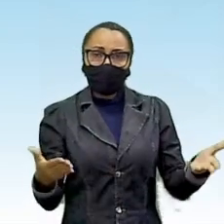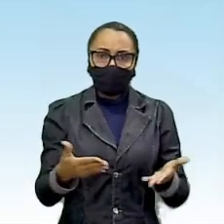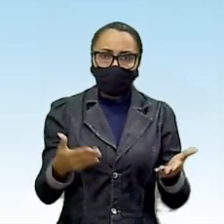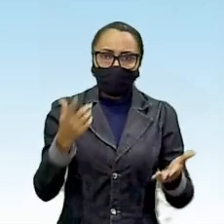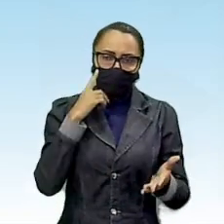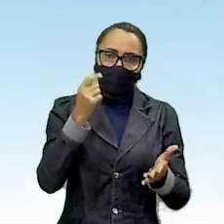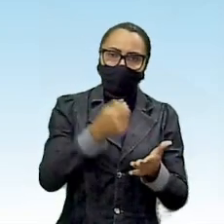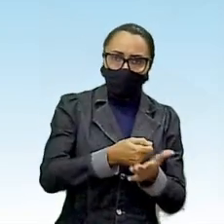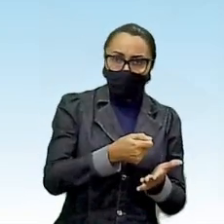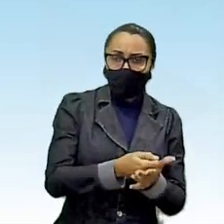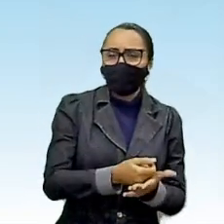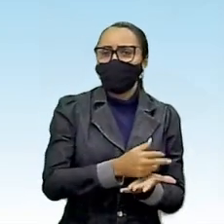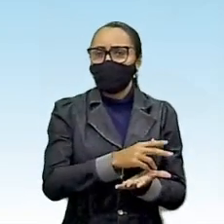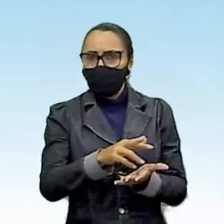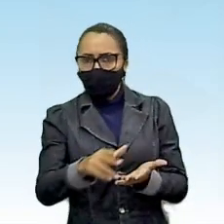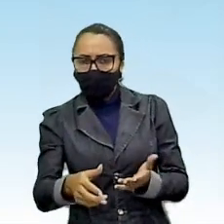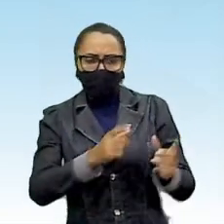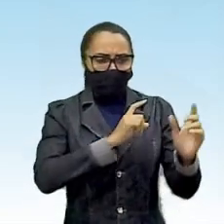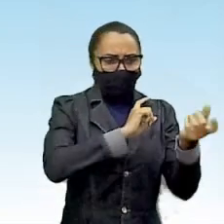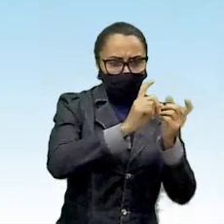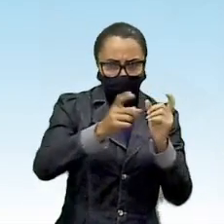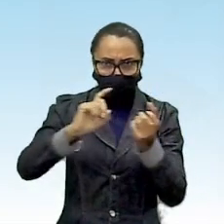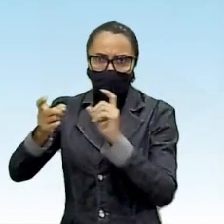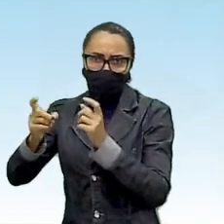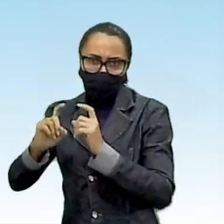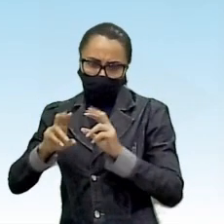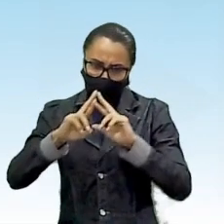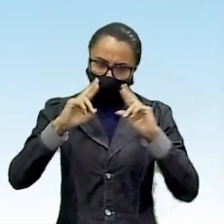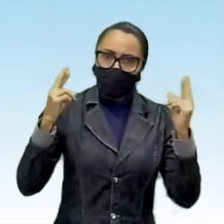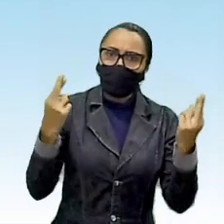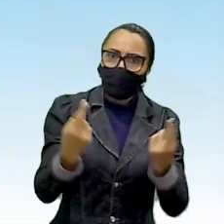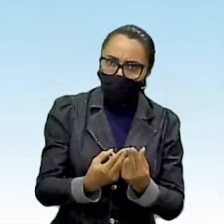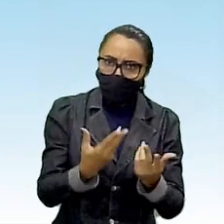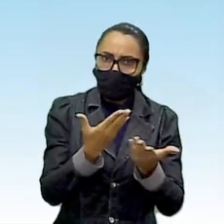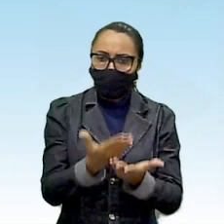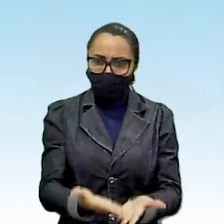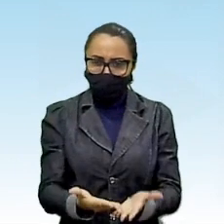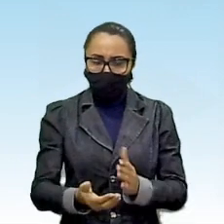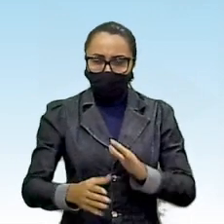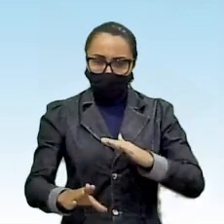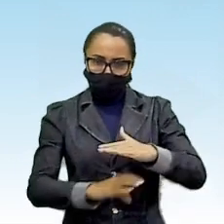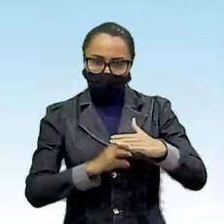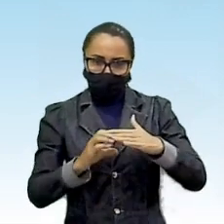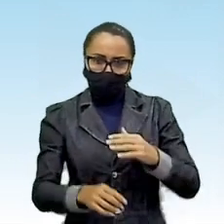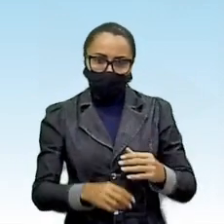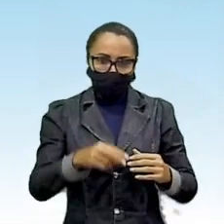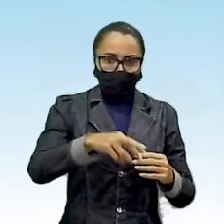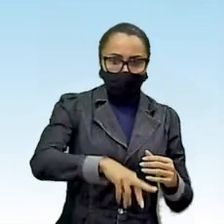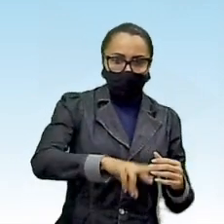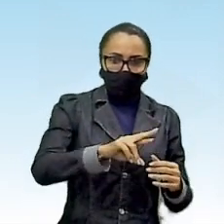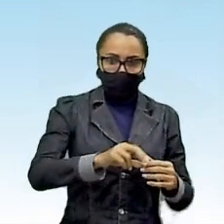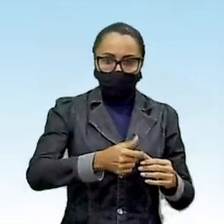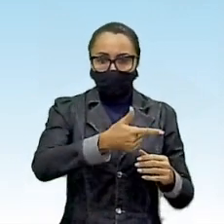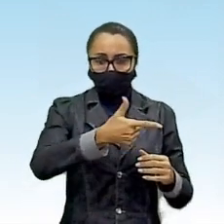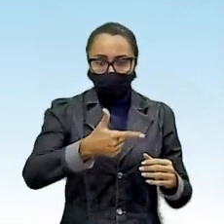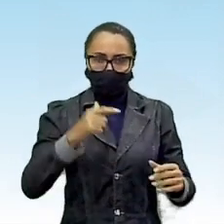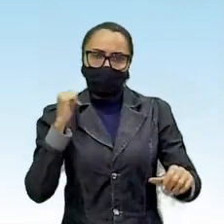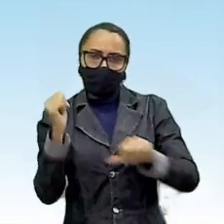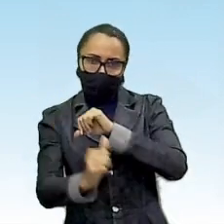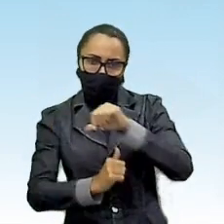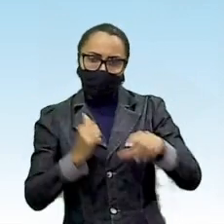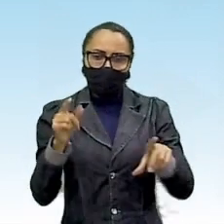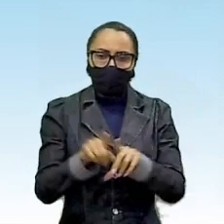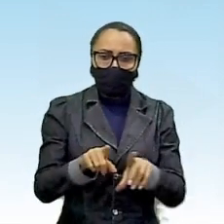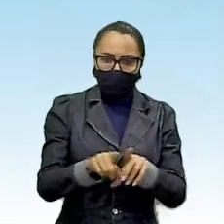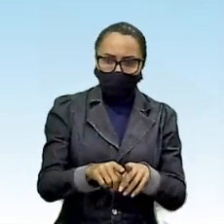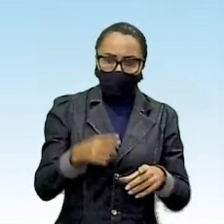cobrava muito, né, nas discussões internas. Outra NR que modificou, né, foi a NR12 de segurança